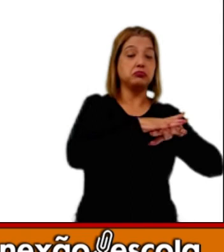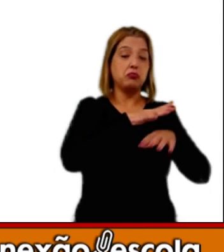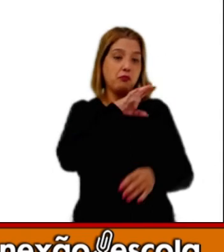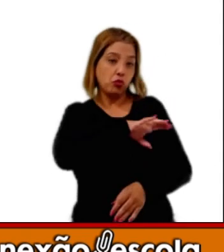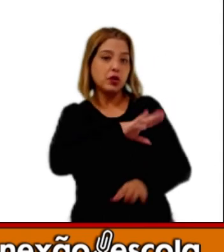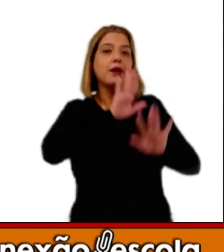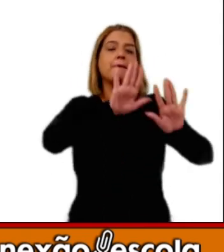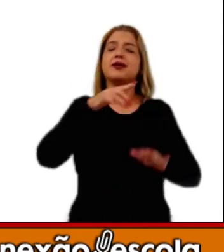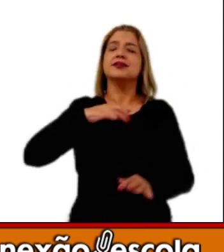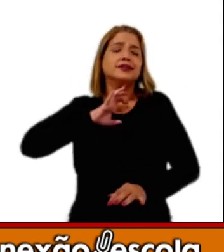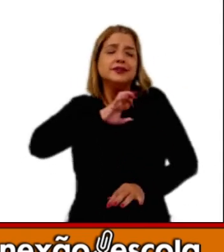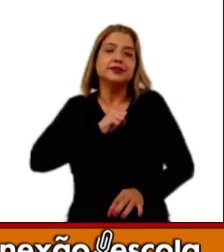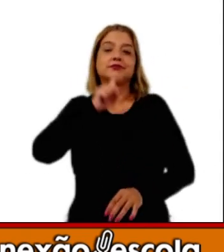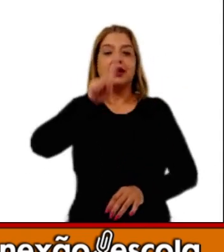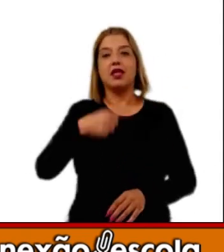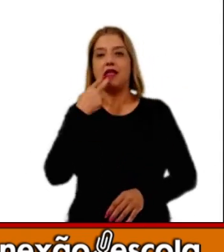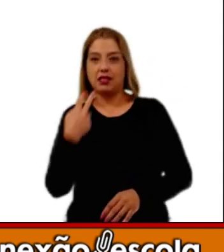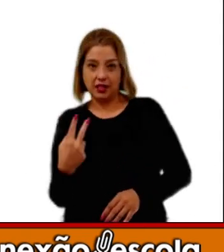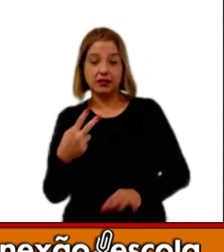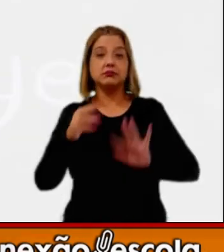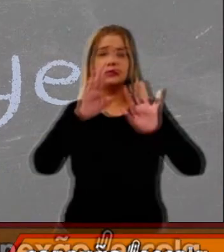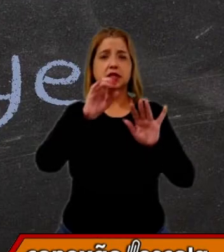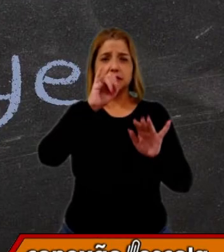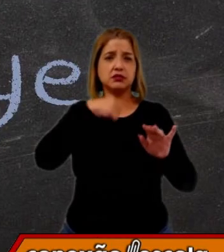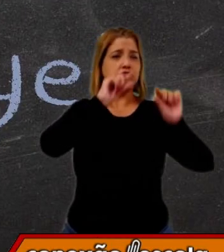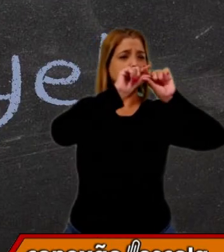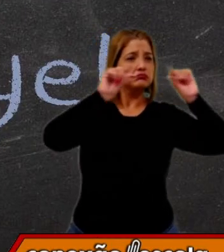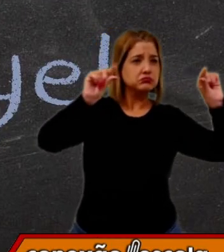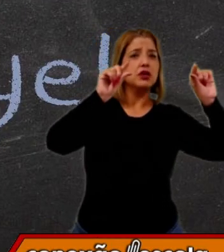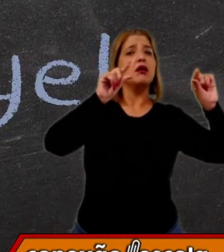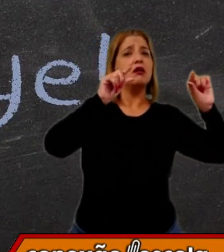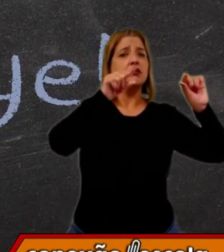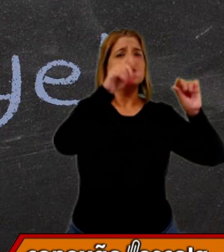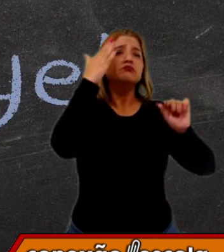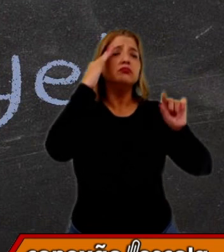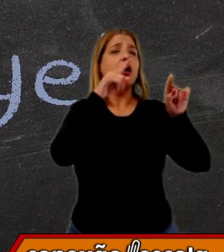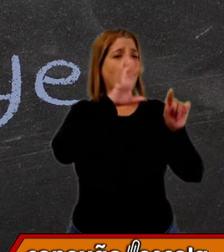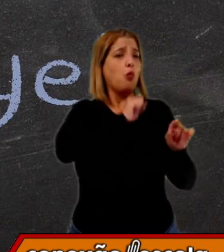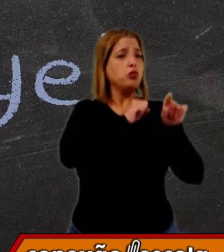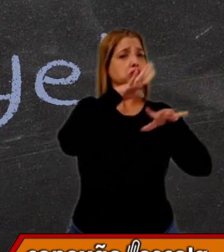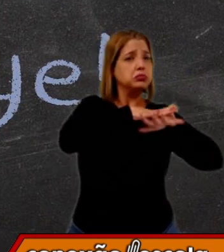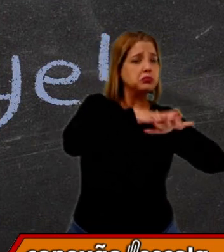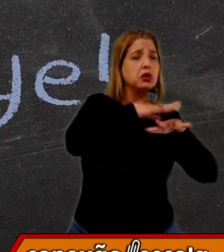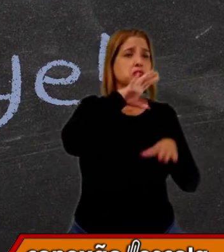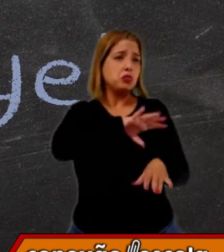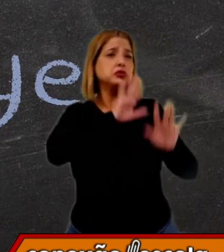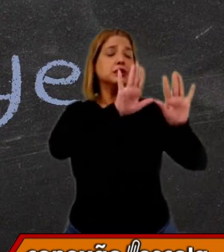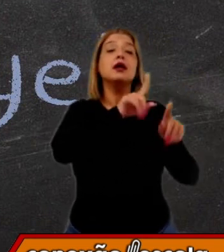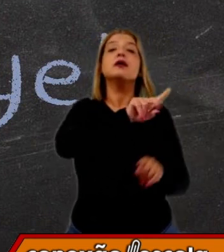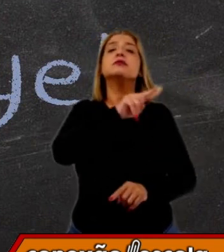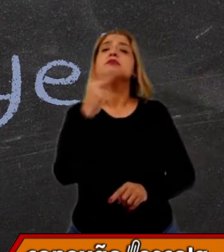inglês bom ao você ler essa frase é Obviamente você vai entender a pessoa tá dizendo que ela gosta de matemática português e ela gosta de inglês